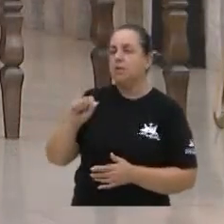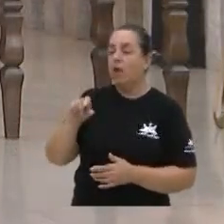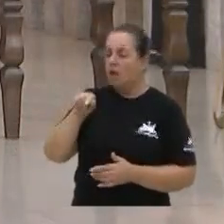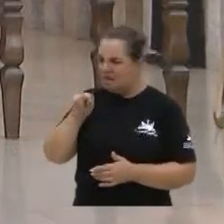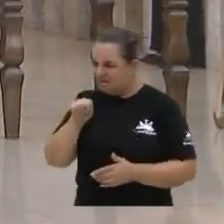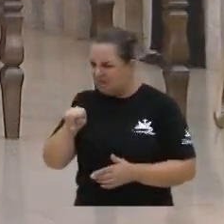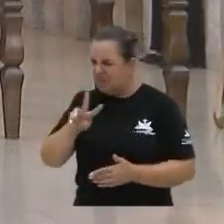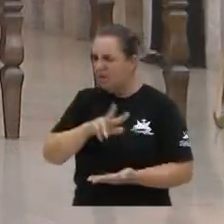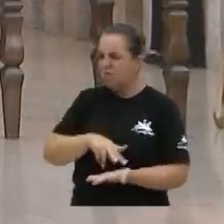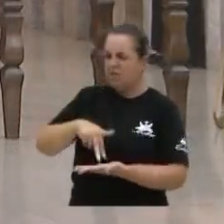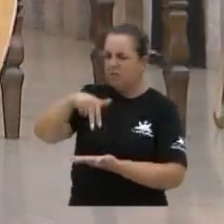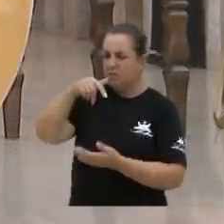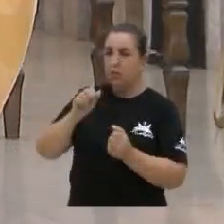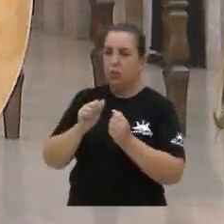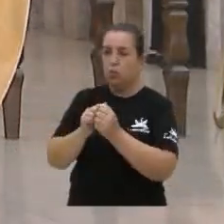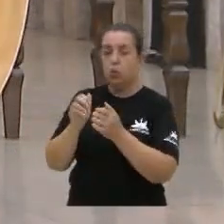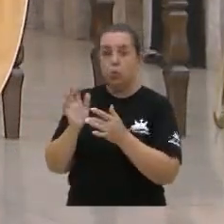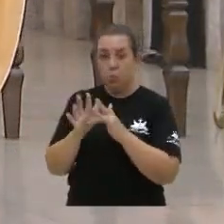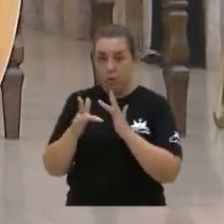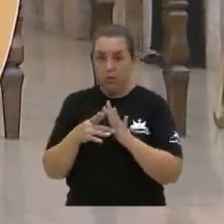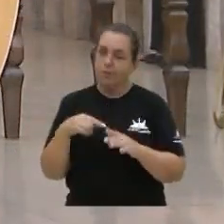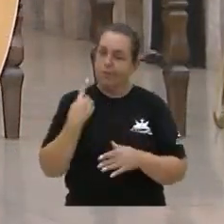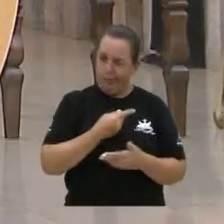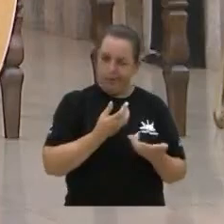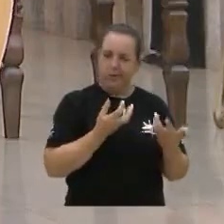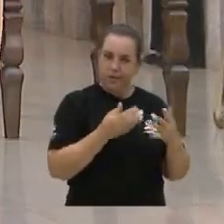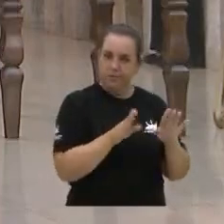ressuscitastes com Cristo, e é o que queremos,